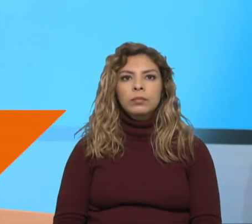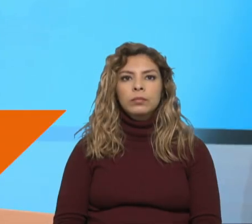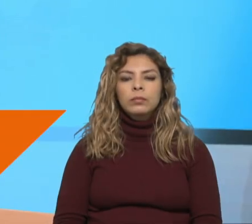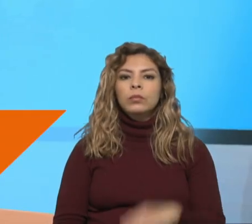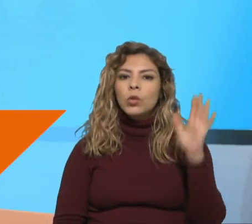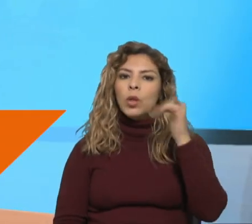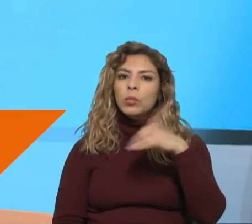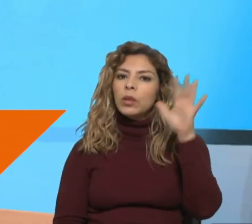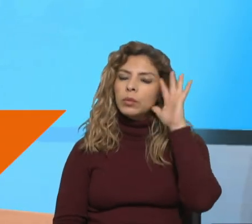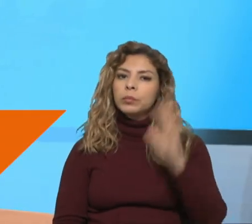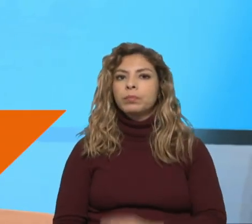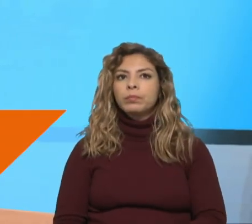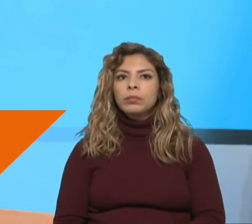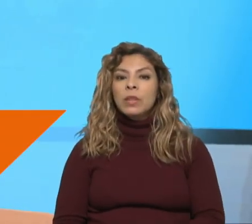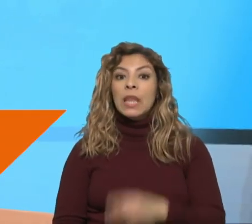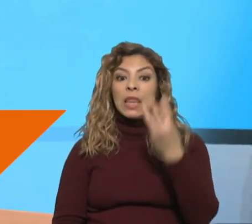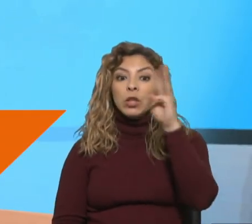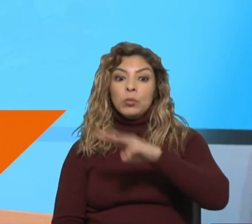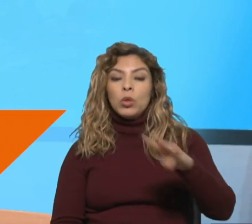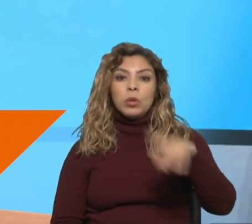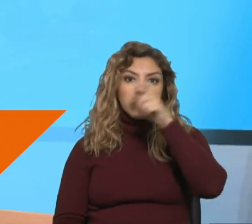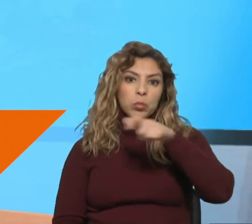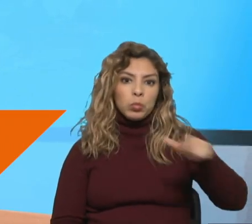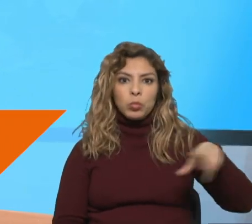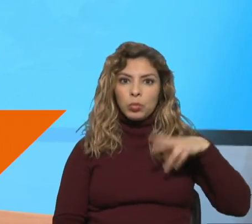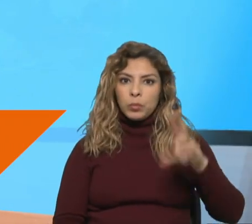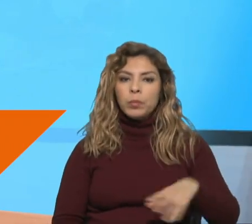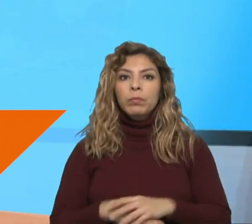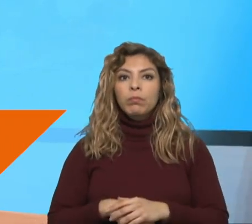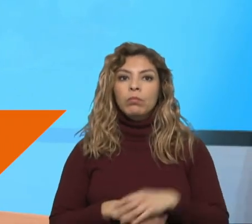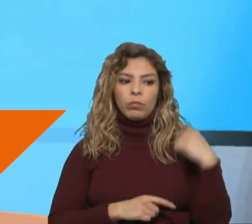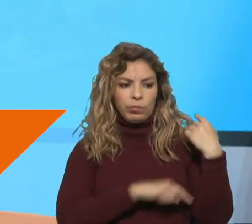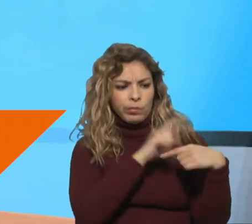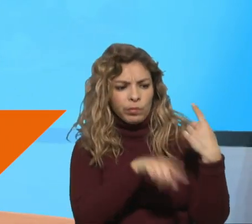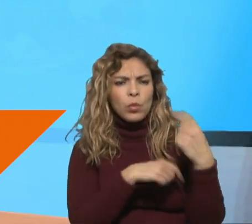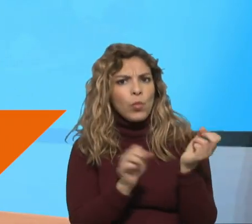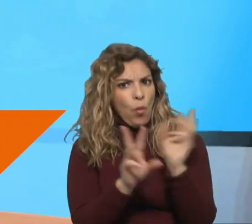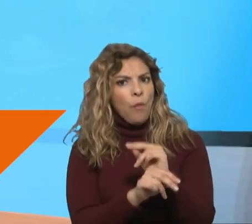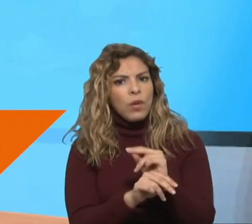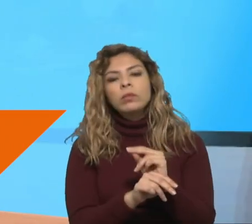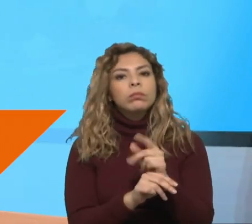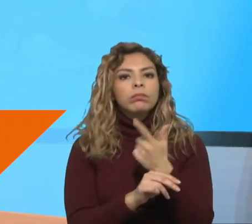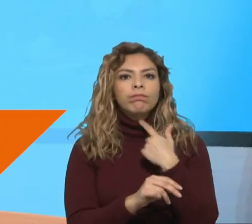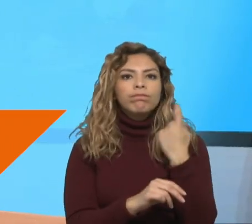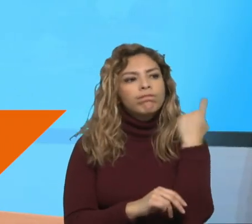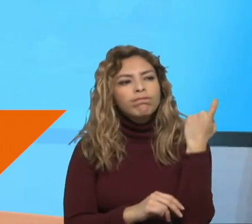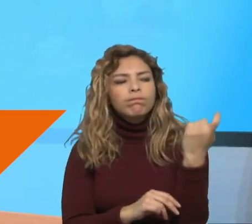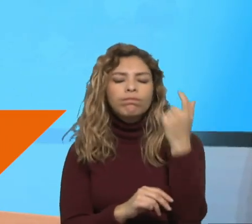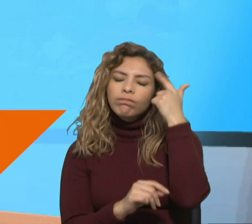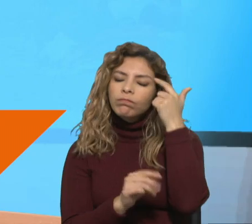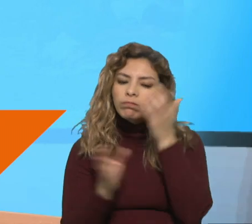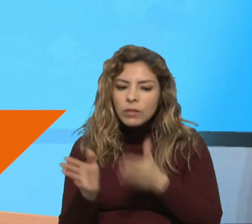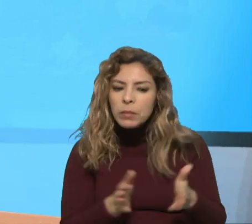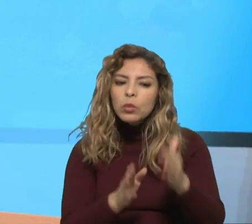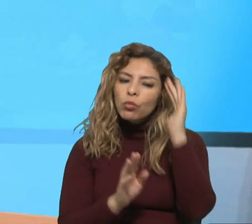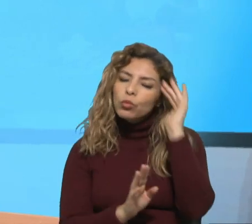Olá, muito boa tarde. São 3 milhões de cidadãos portugueses. São as novas gerações que procuram identidades, sentidos para a vida, o